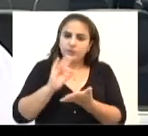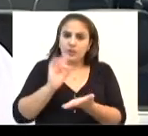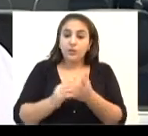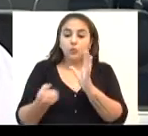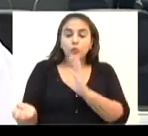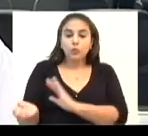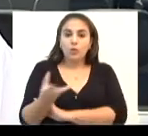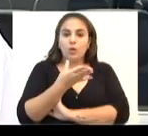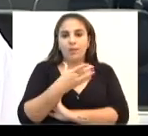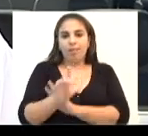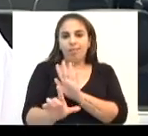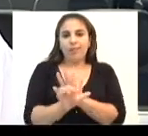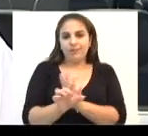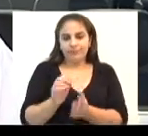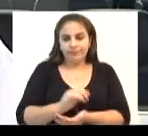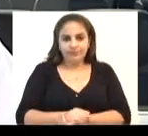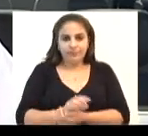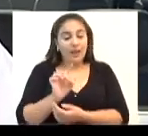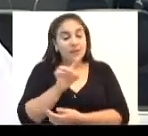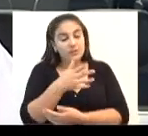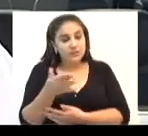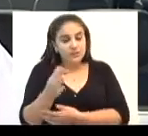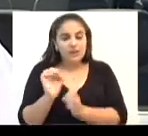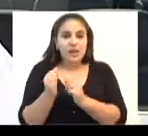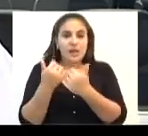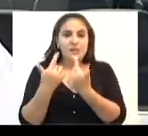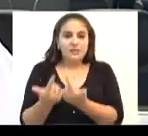novas leis. Ações